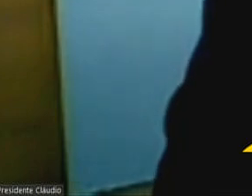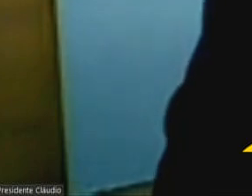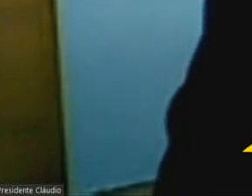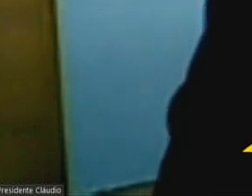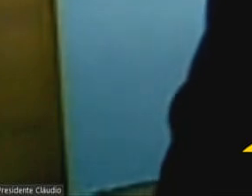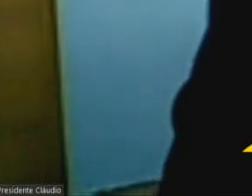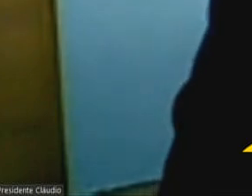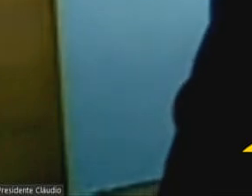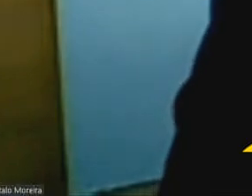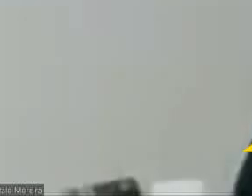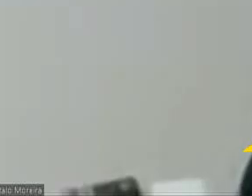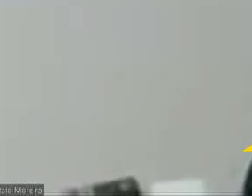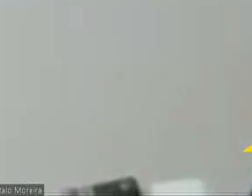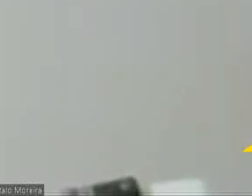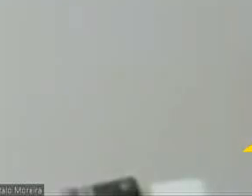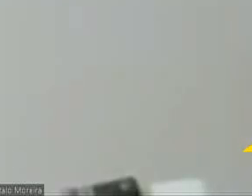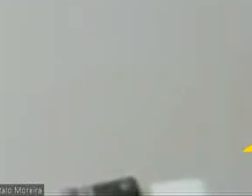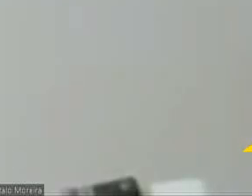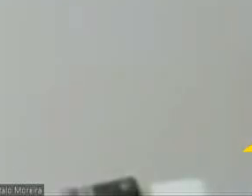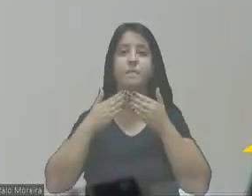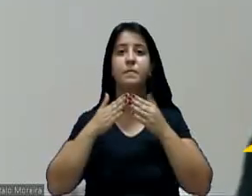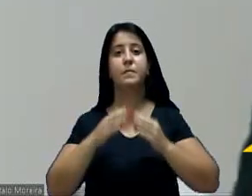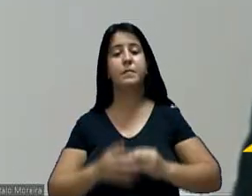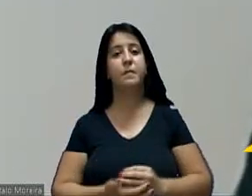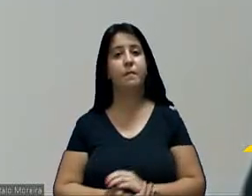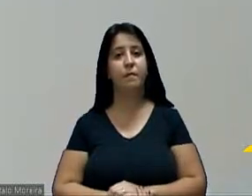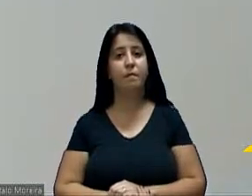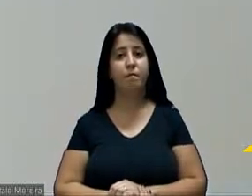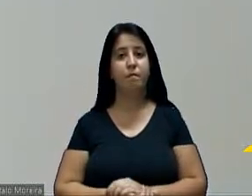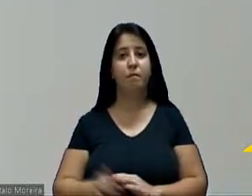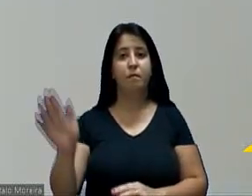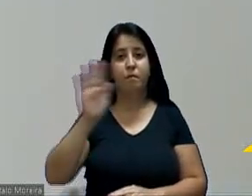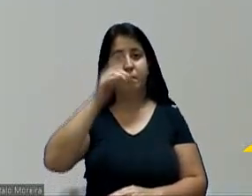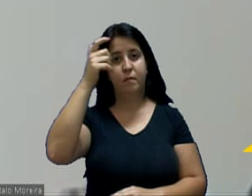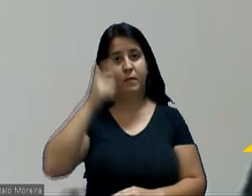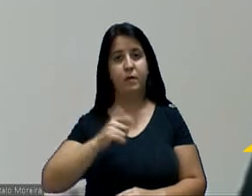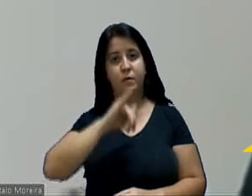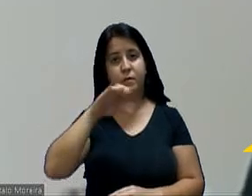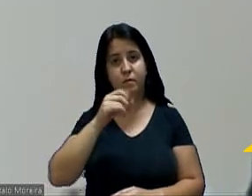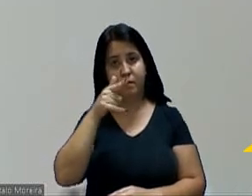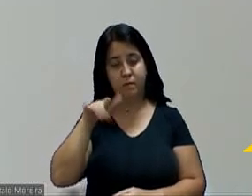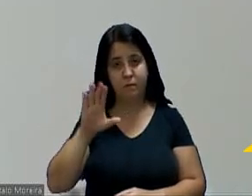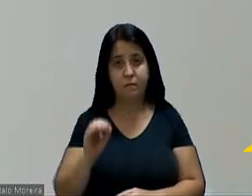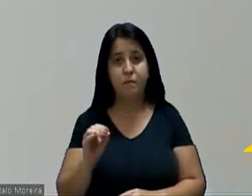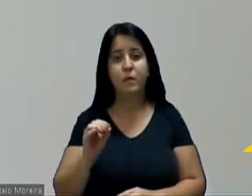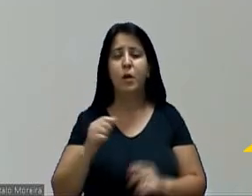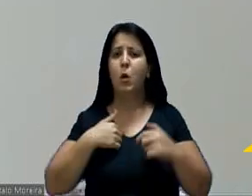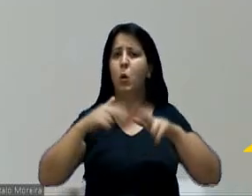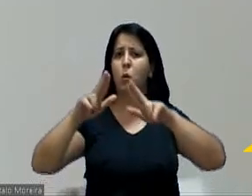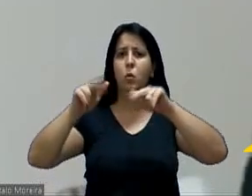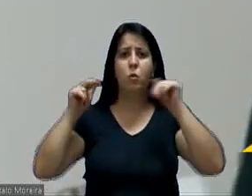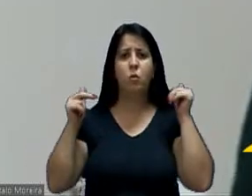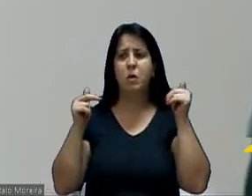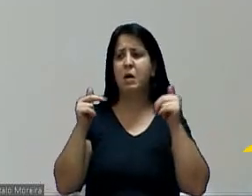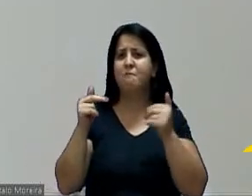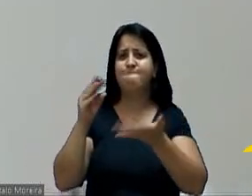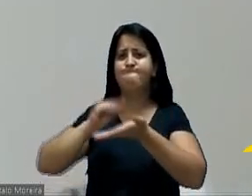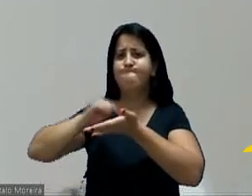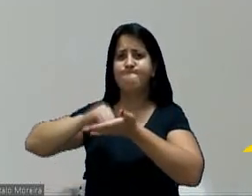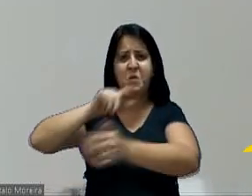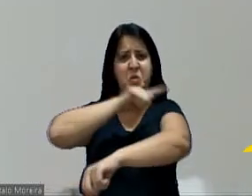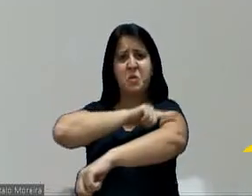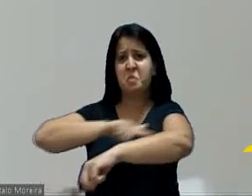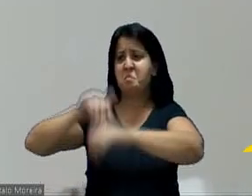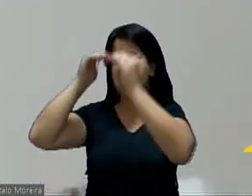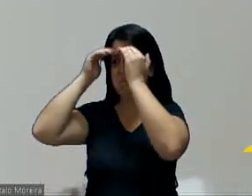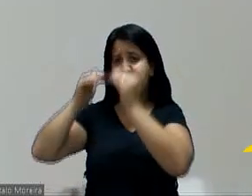Vereador Ítalo, por favor. Senhor presidente, vereador João Donizete, eu nunca desrespeitei ninguém dessa casa,